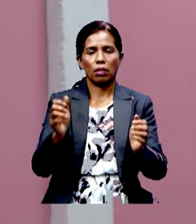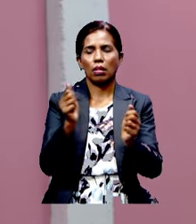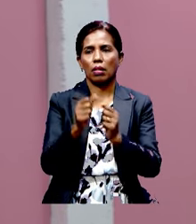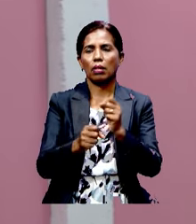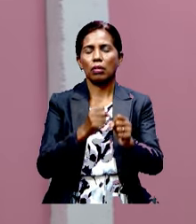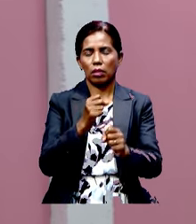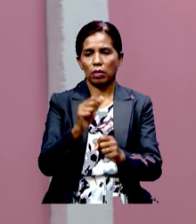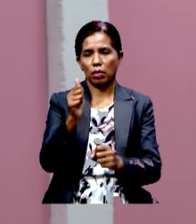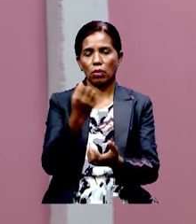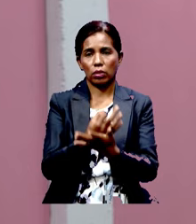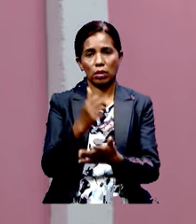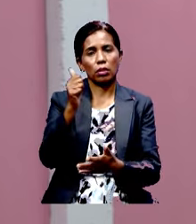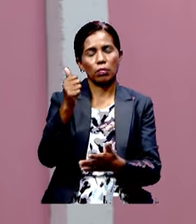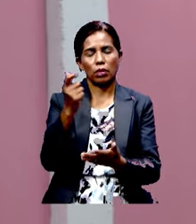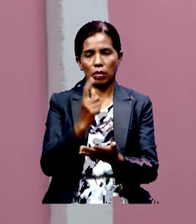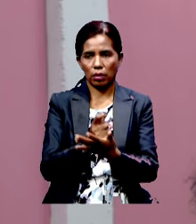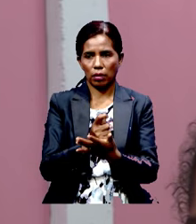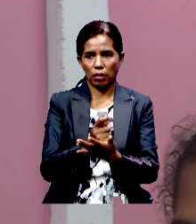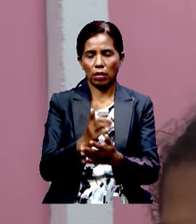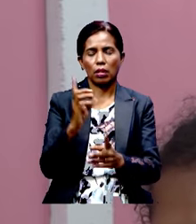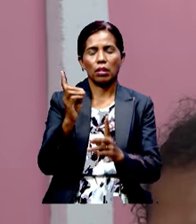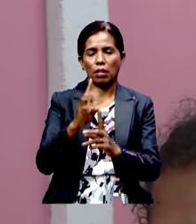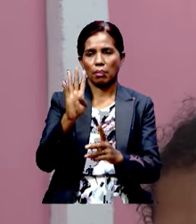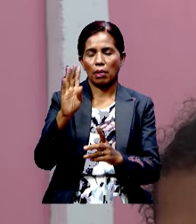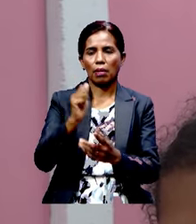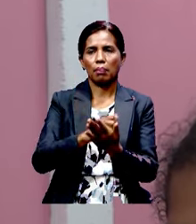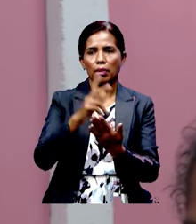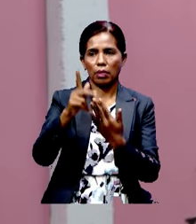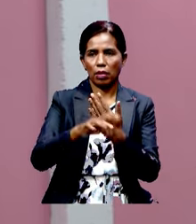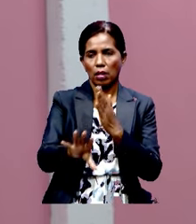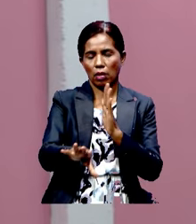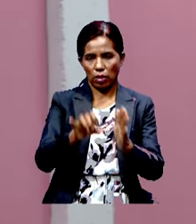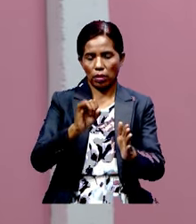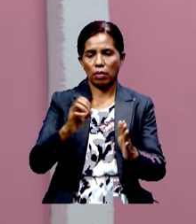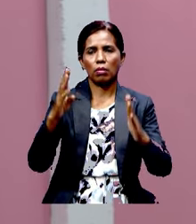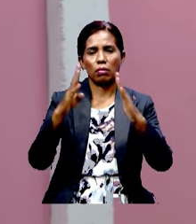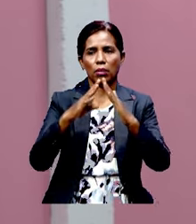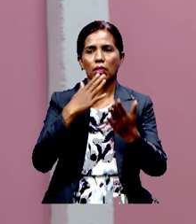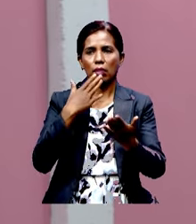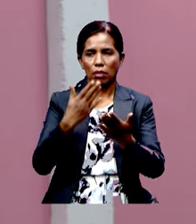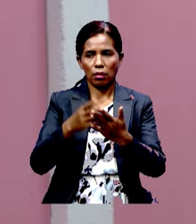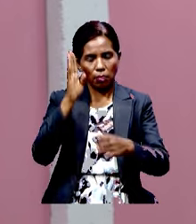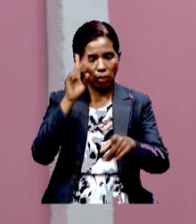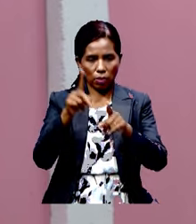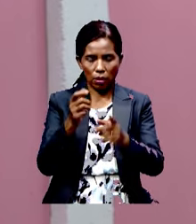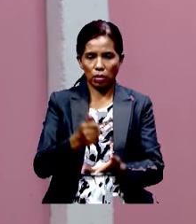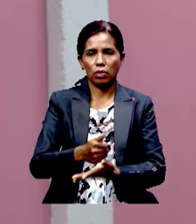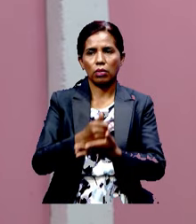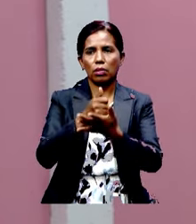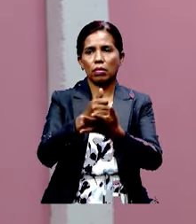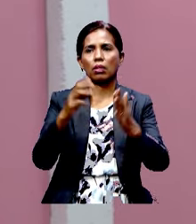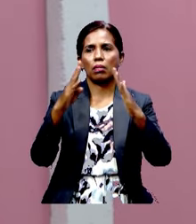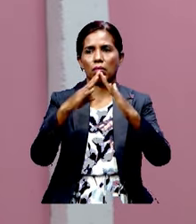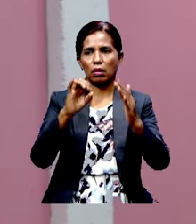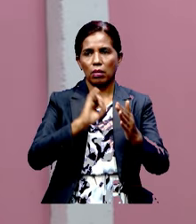wing dorong dia 4 abril ke akun taisi pesa wetan pali ke mawalin sira maya zura hau umaida